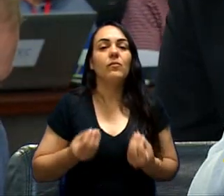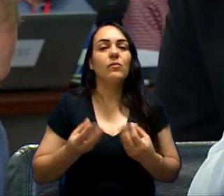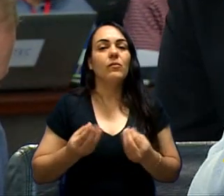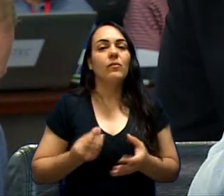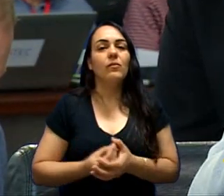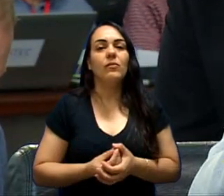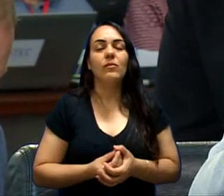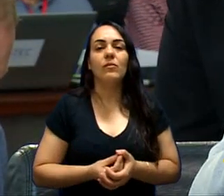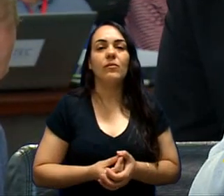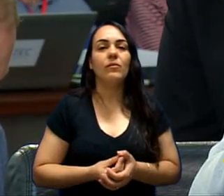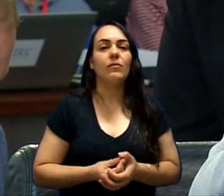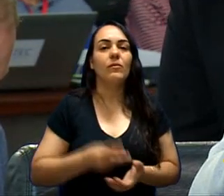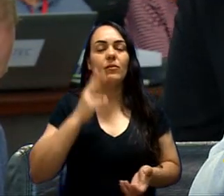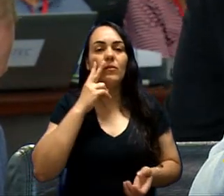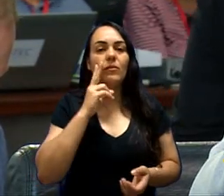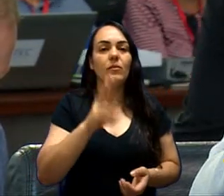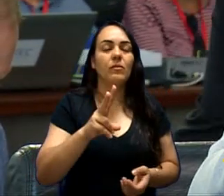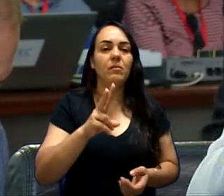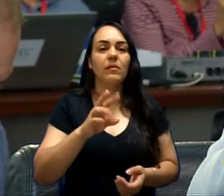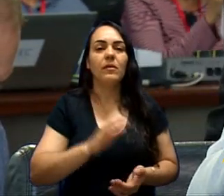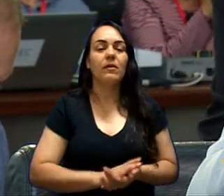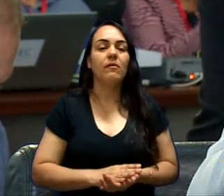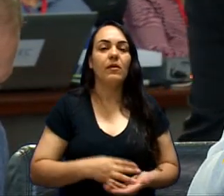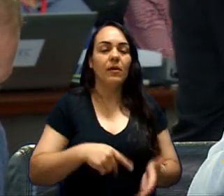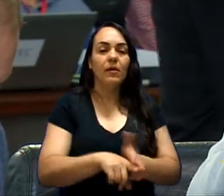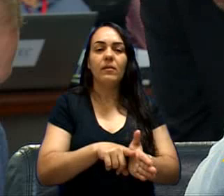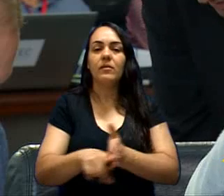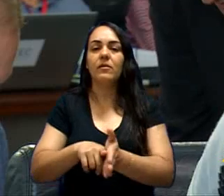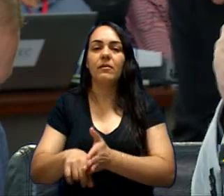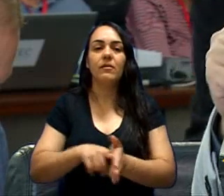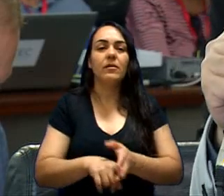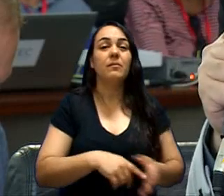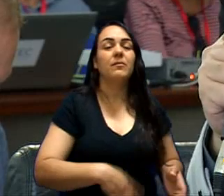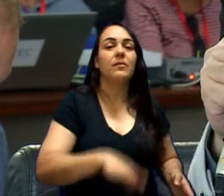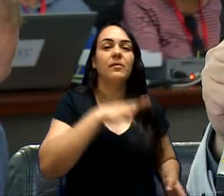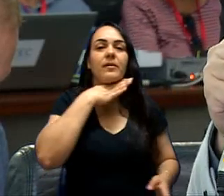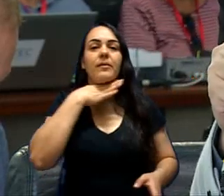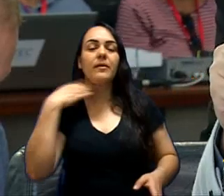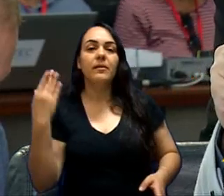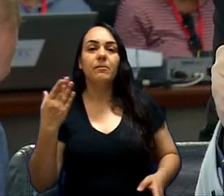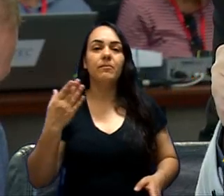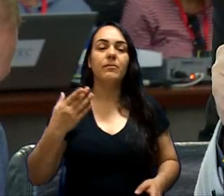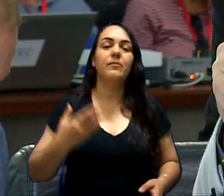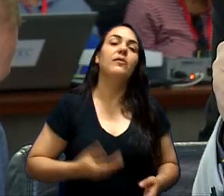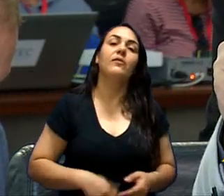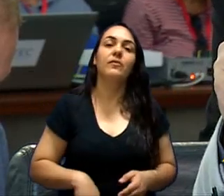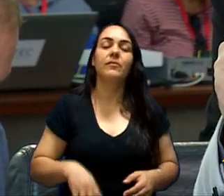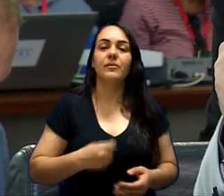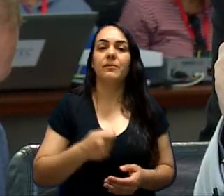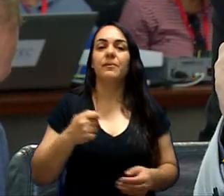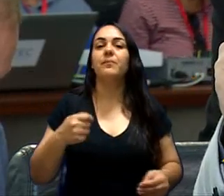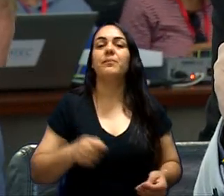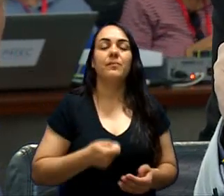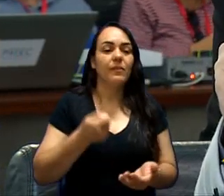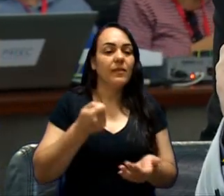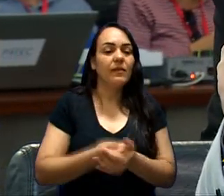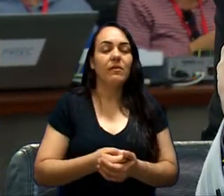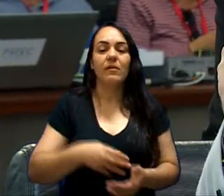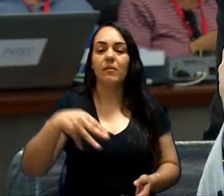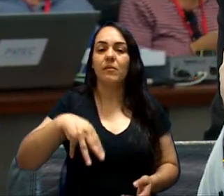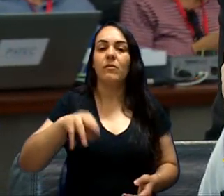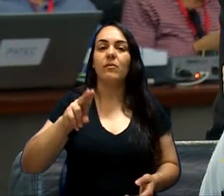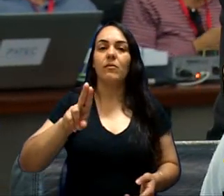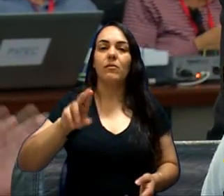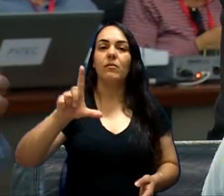muitos, se você fizer um levantamento, o que tem de morto levando multa na cidade, que eles